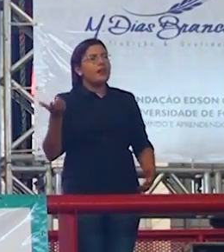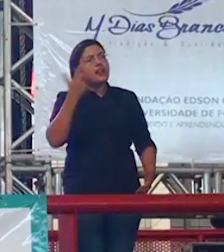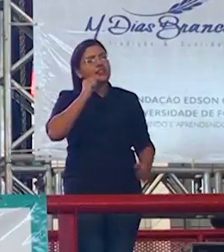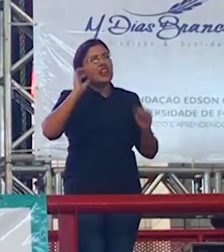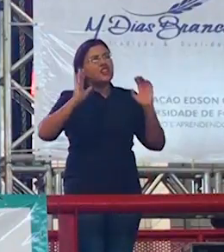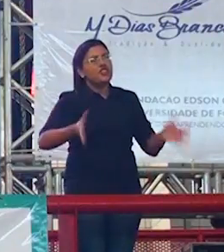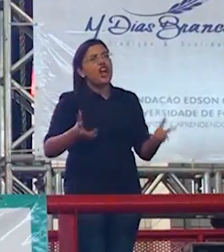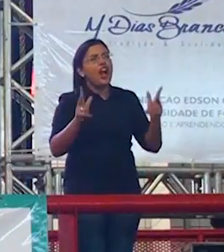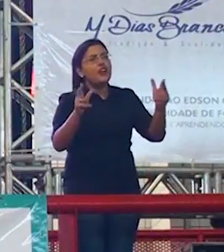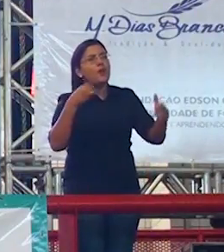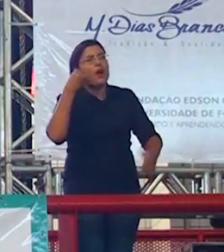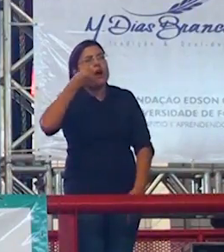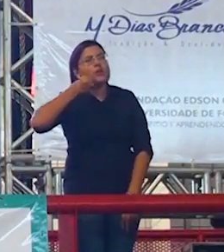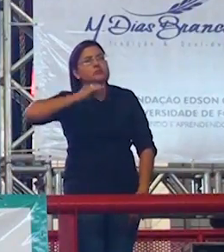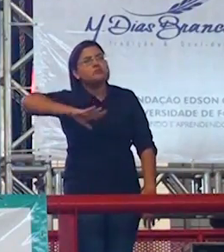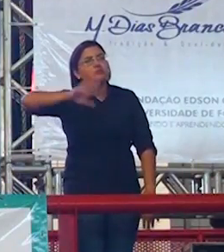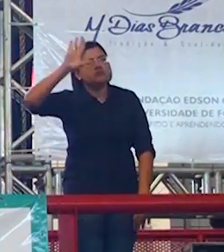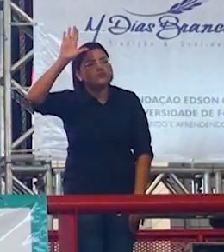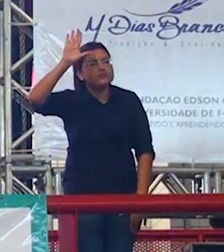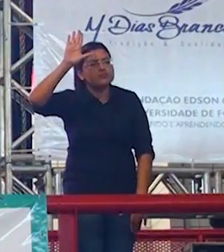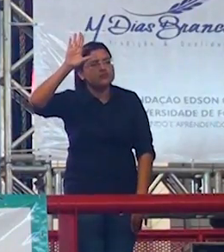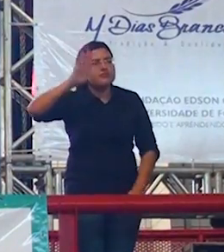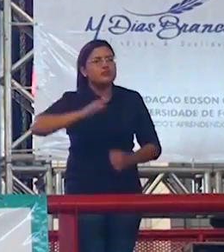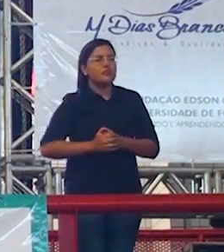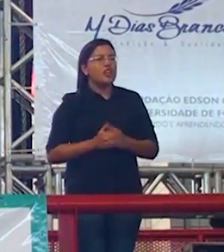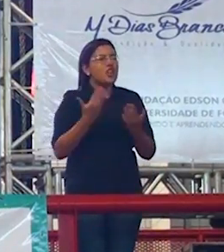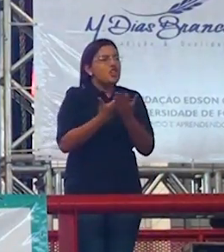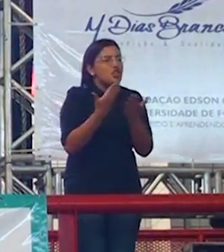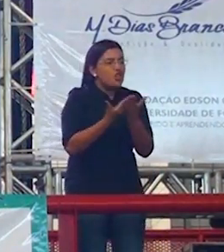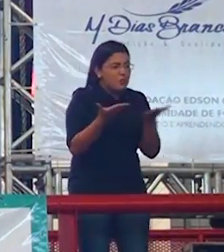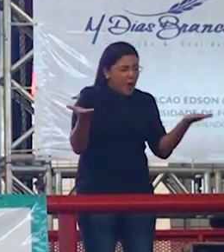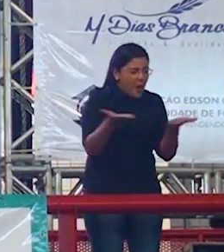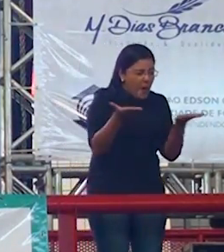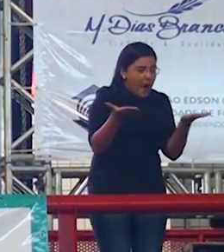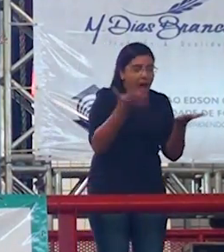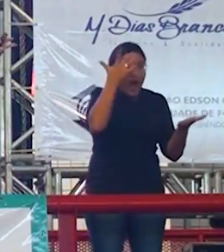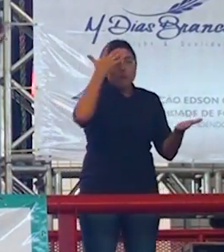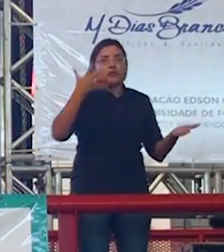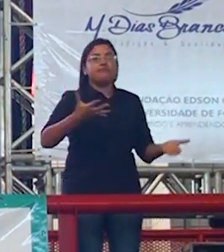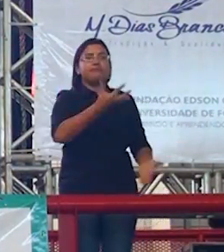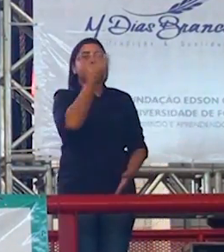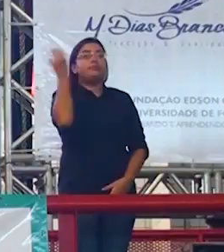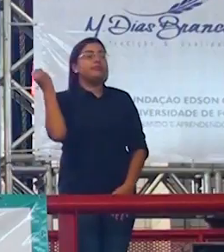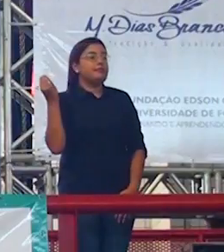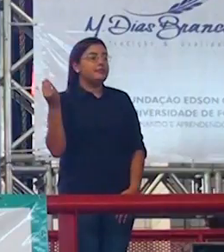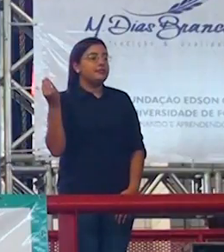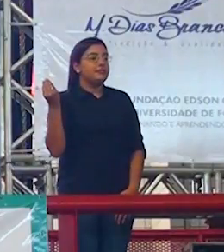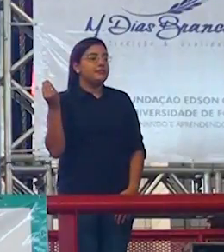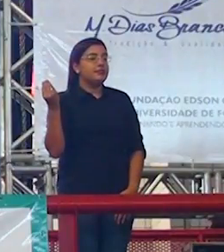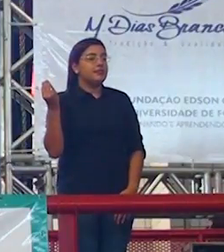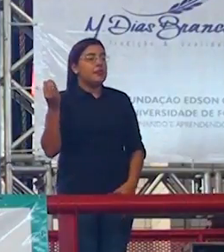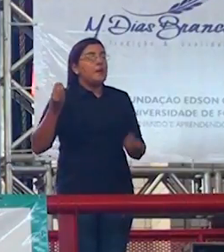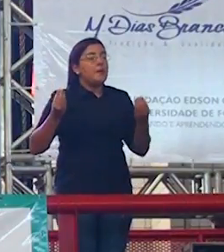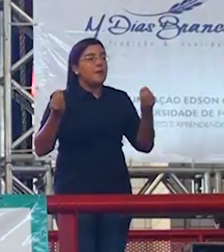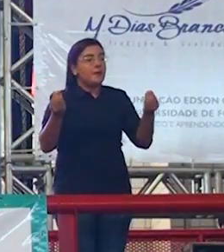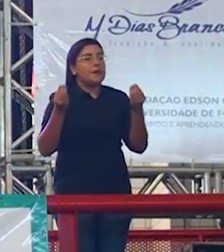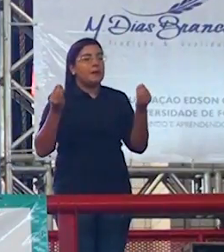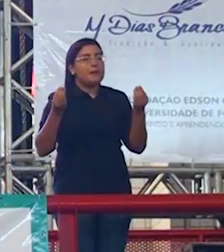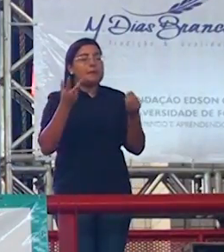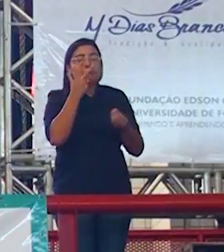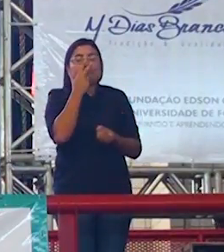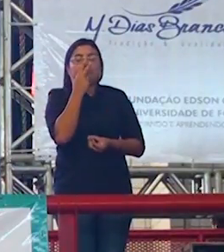passou por essa experiência, por favor, levanta a mão aí. Estuda hoje e amanhã você já tem uma